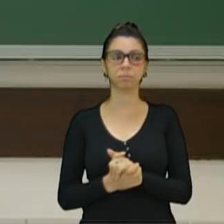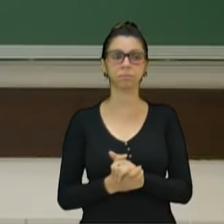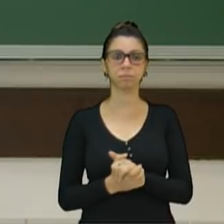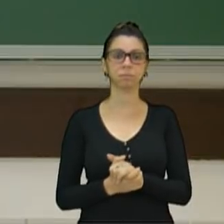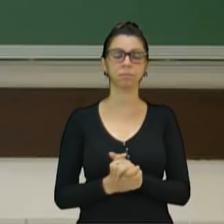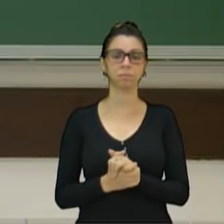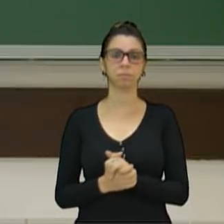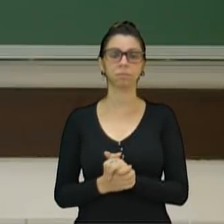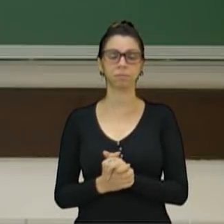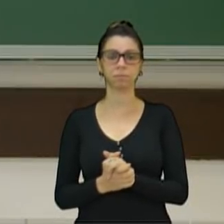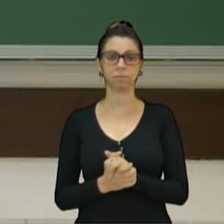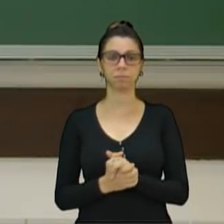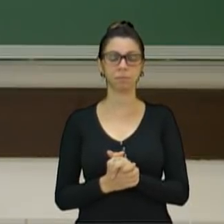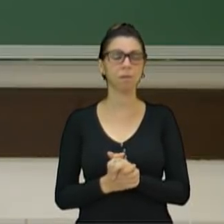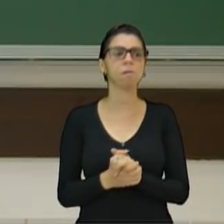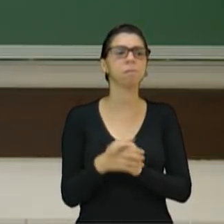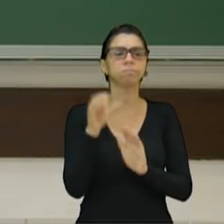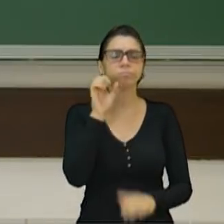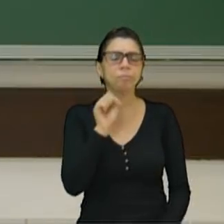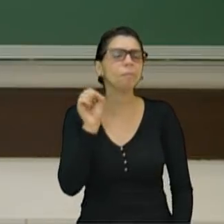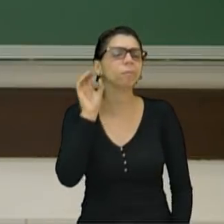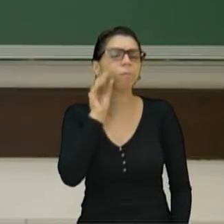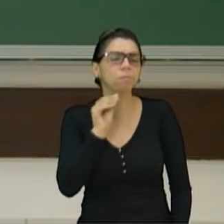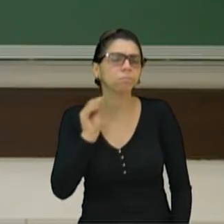trouxe? Deixa eu mastigar a bala.